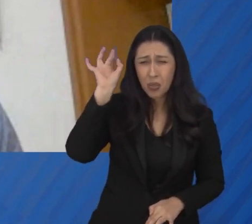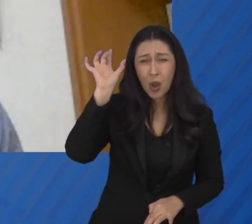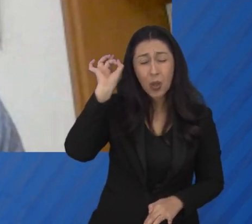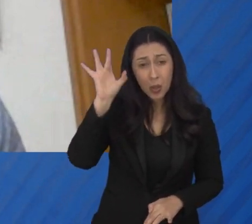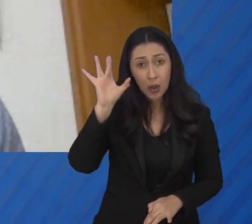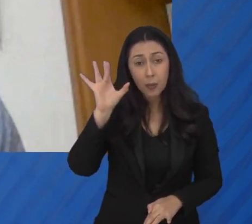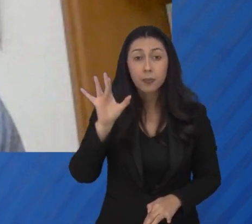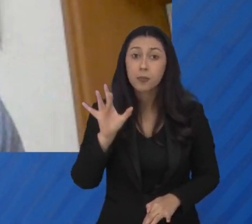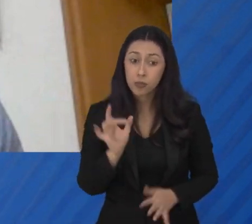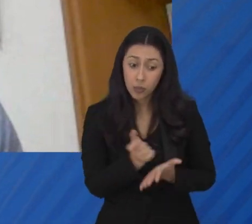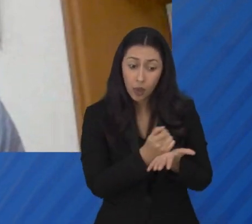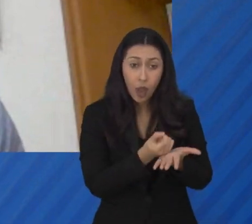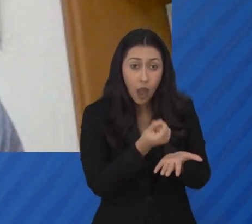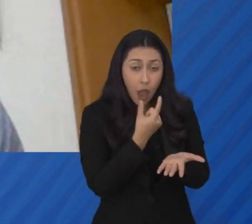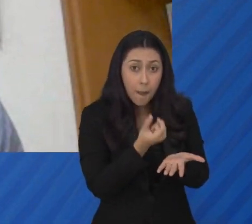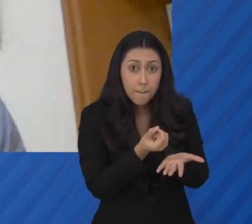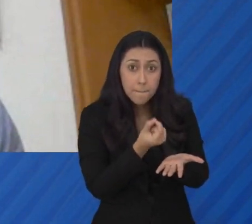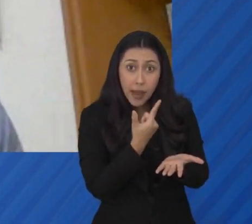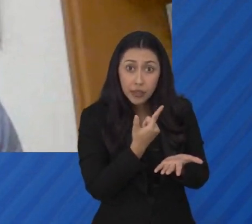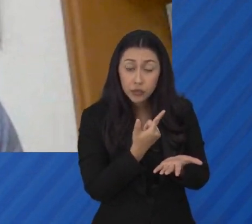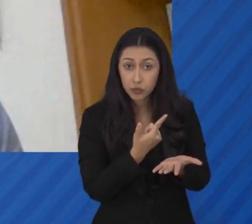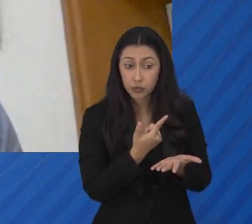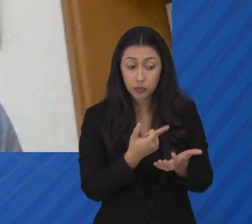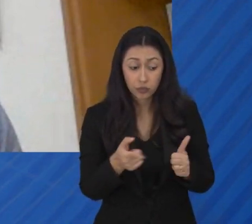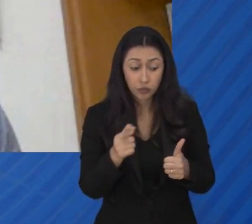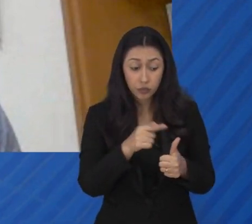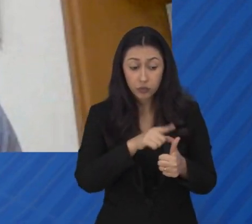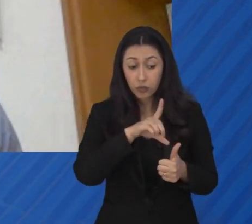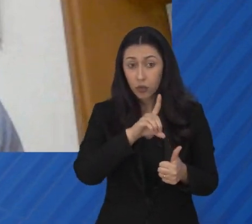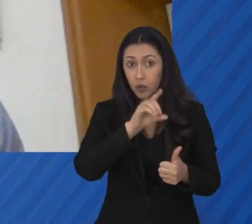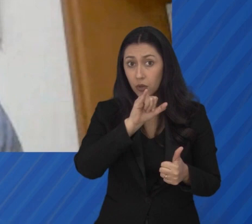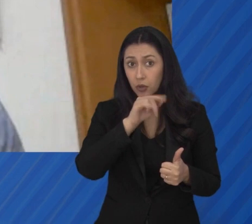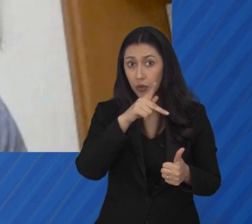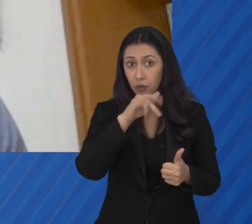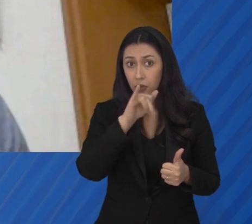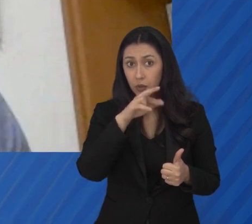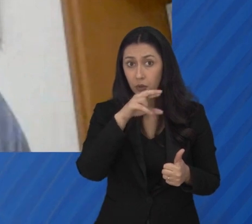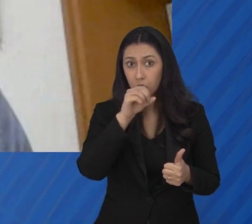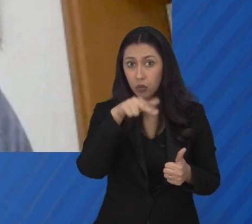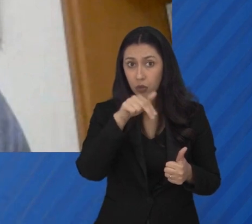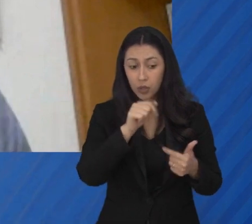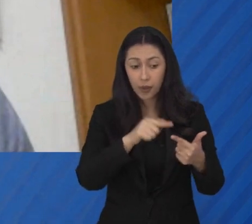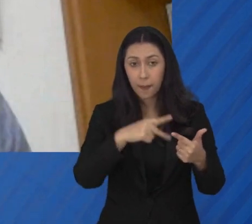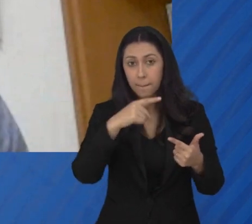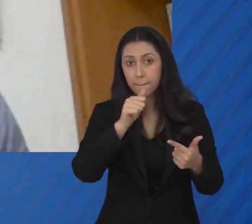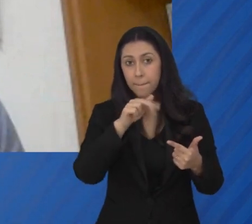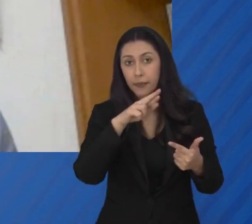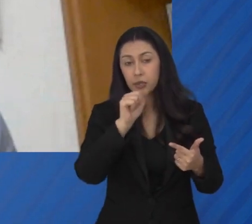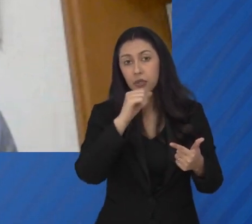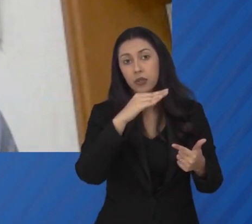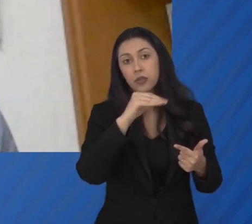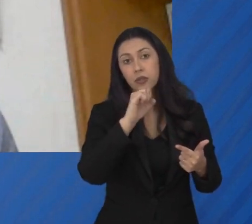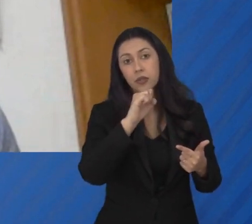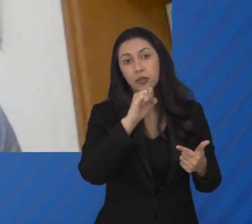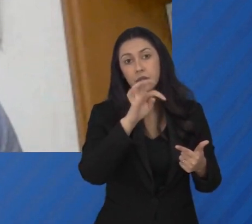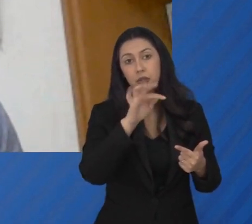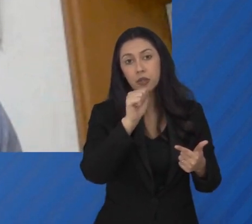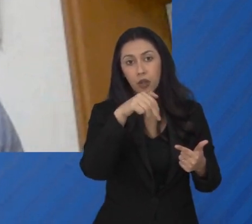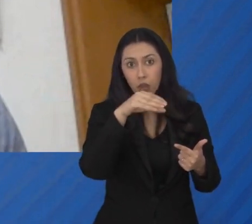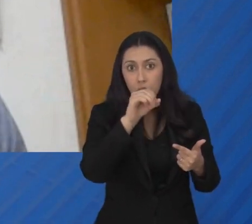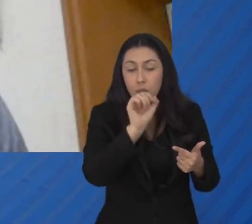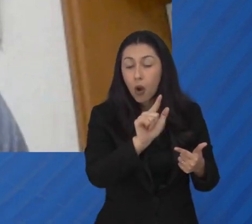cabeça, com analgésicos, e os melhores para controlar isso são a dipirona e o paracetamol.